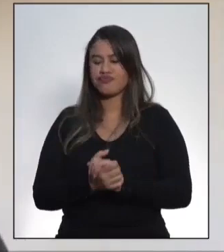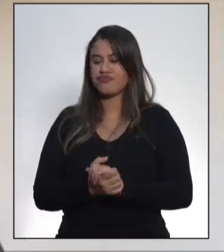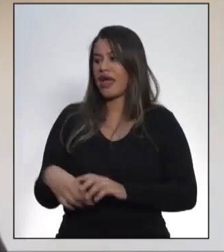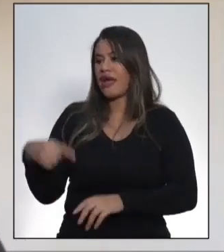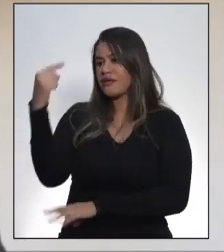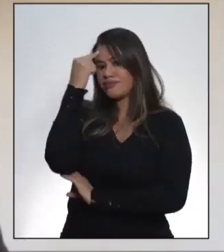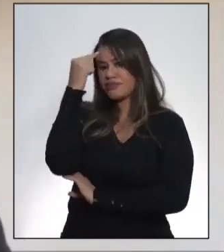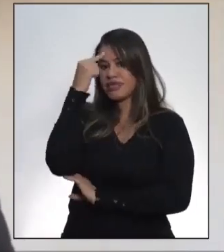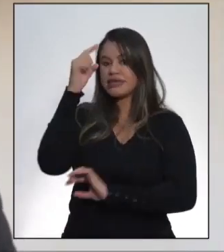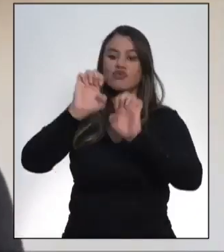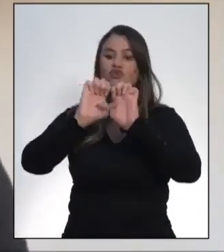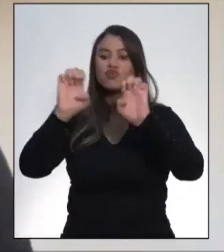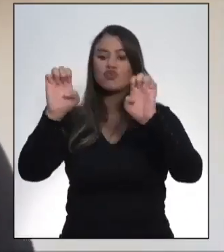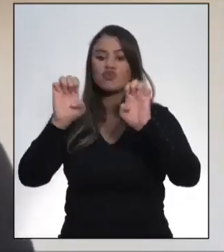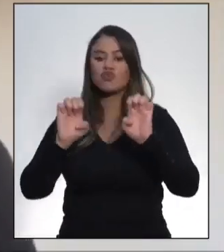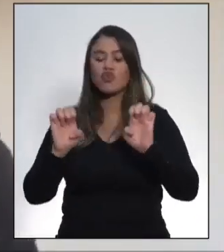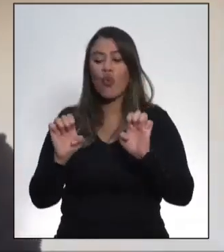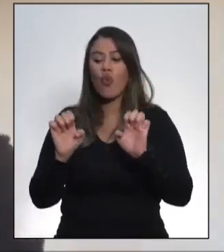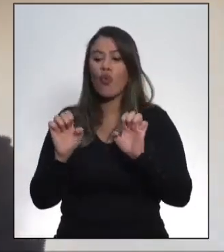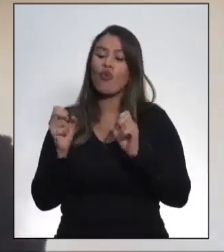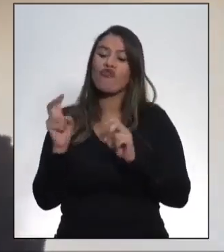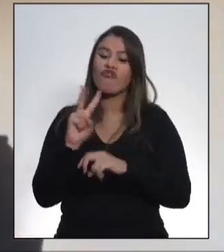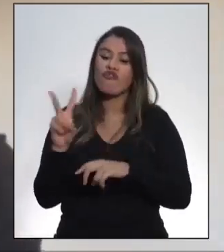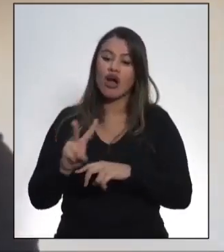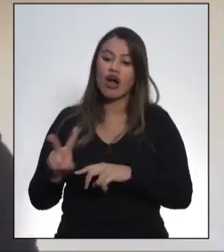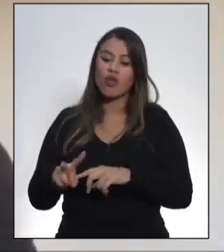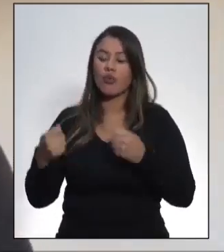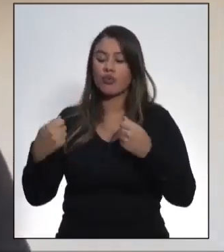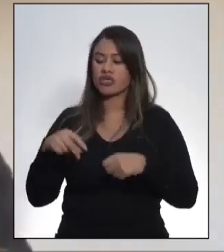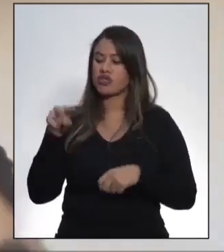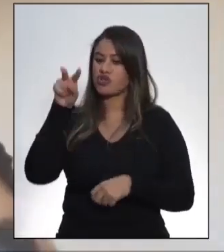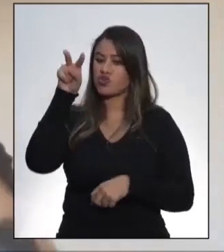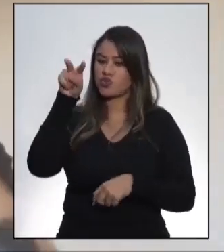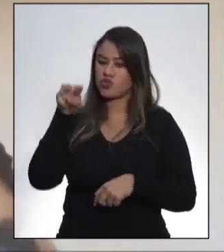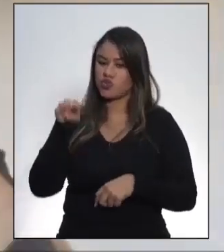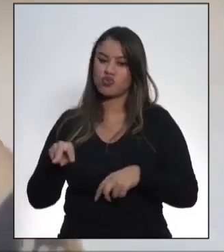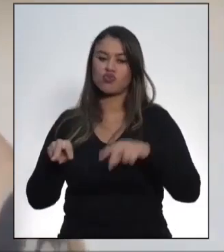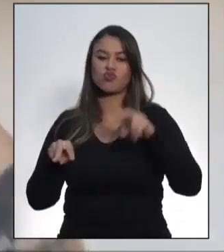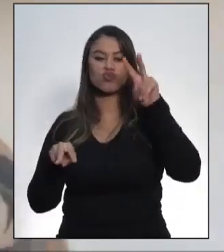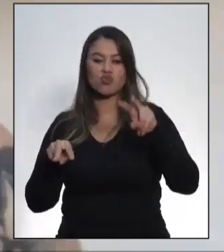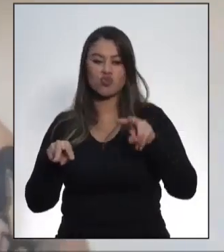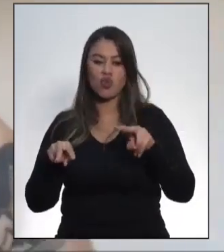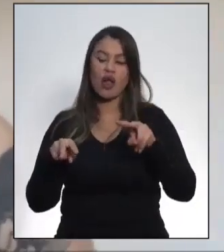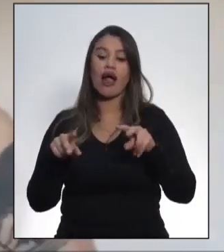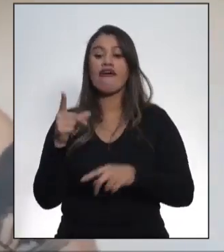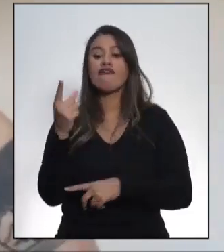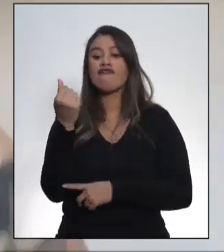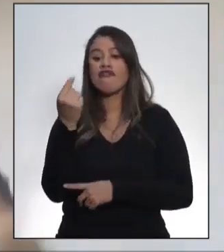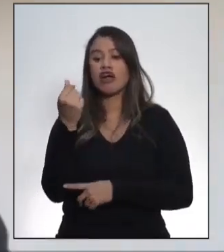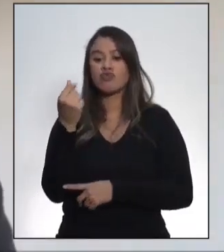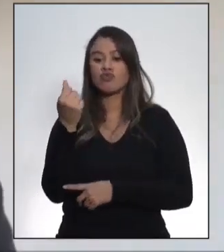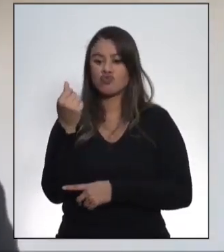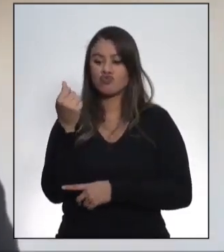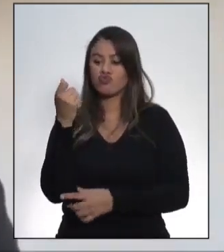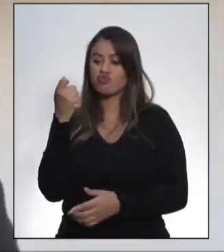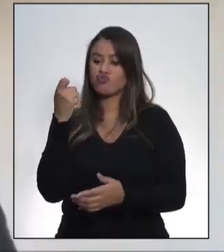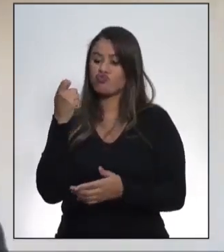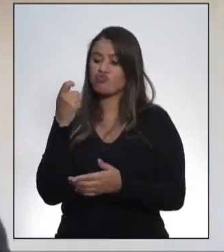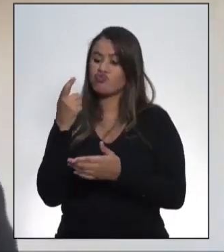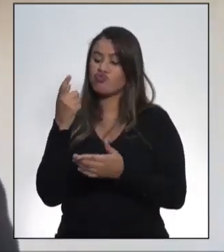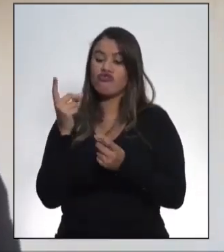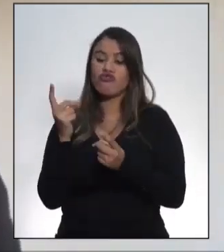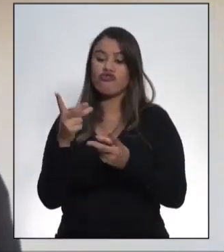de custos, você também tem que, com muito cuidado, olhar para definir, então, qual é o preço que você vai poder cobrar.